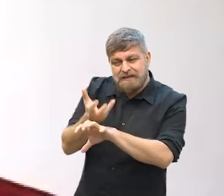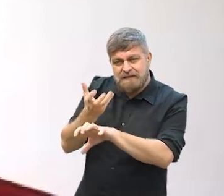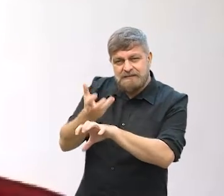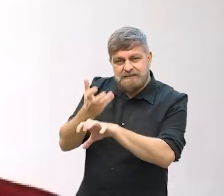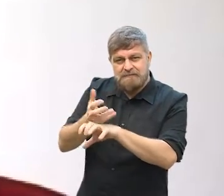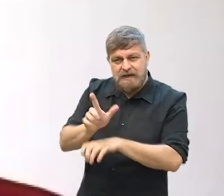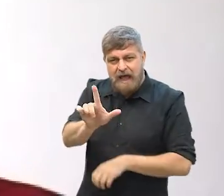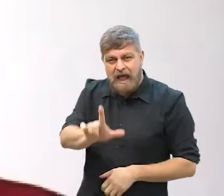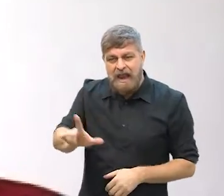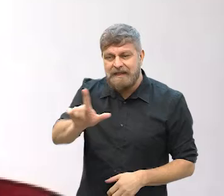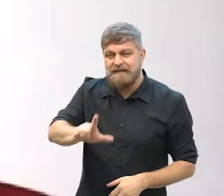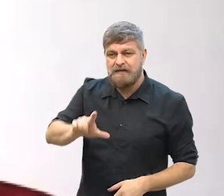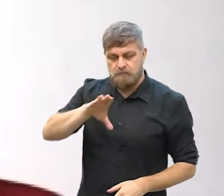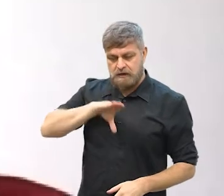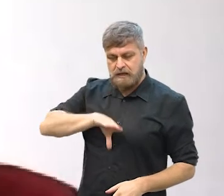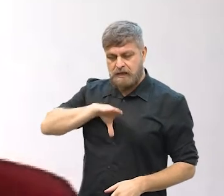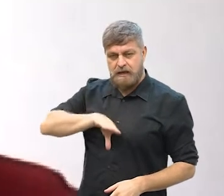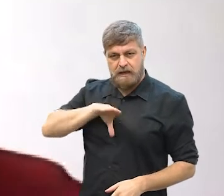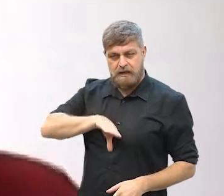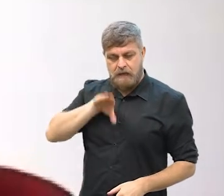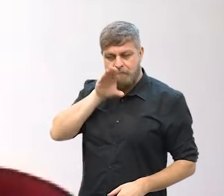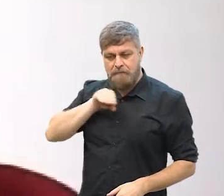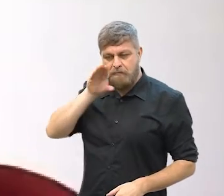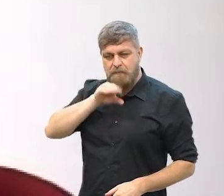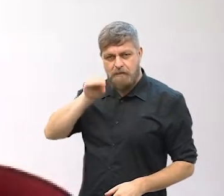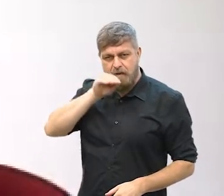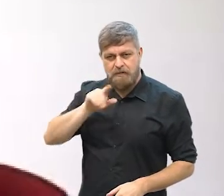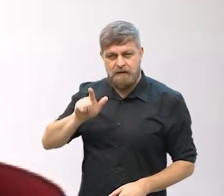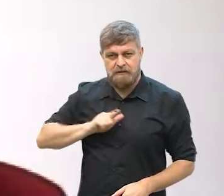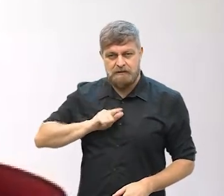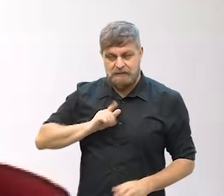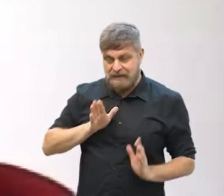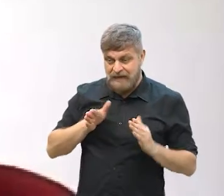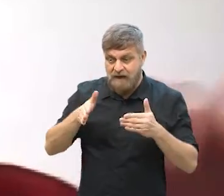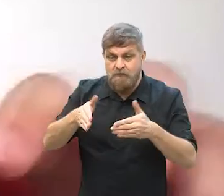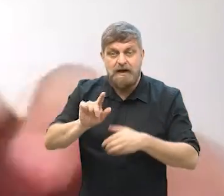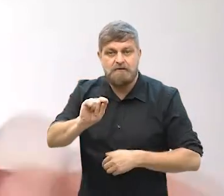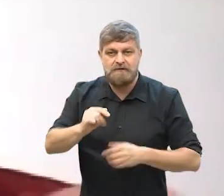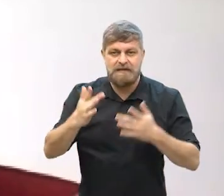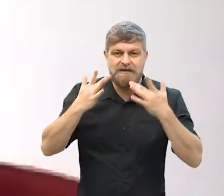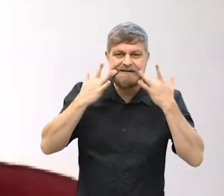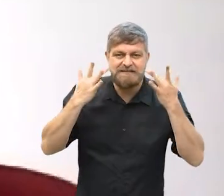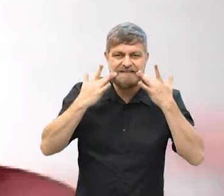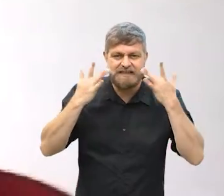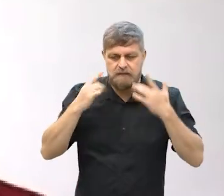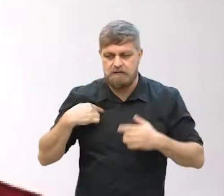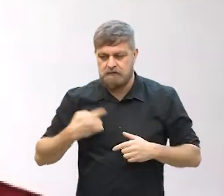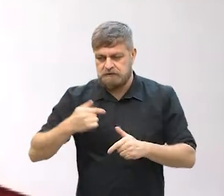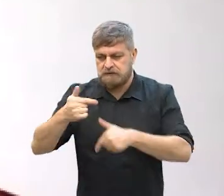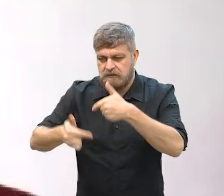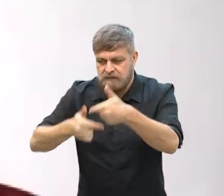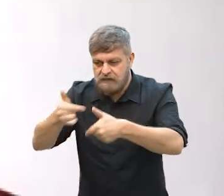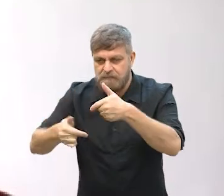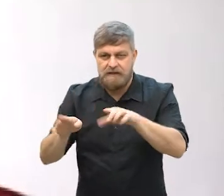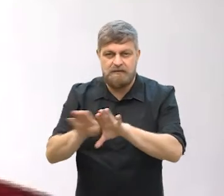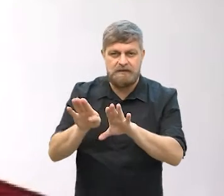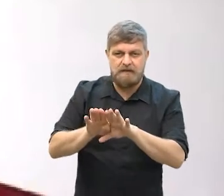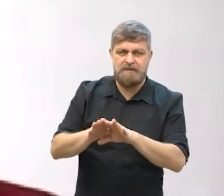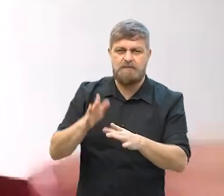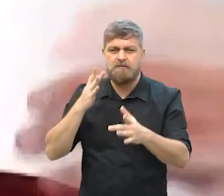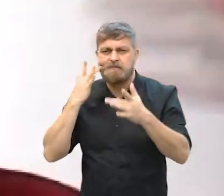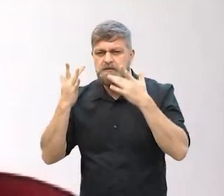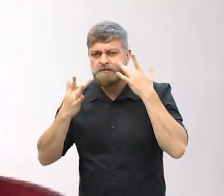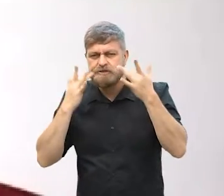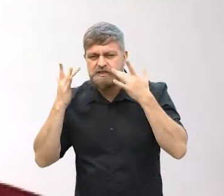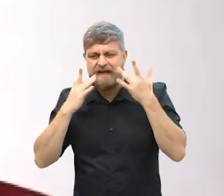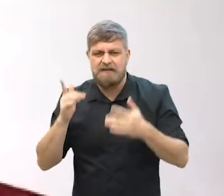que era de literaturas de língua portuguesa, que o foco era teatro, né? Então a gente trabalhava com algumas peças teatrais,